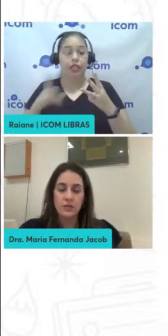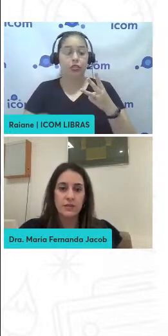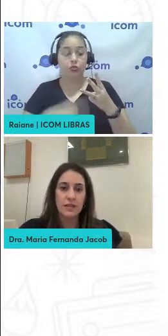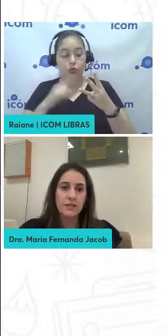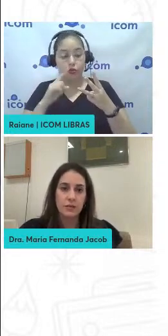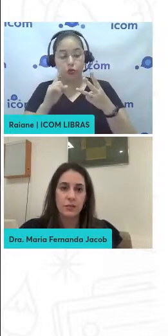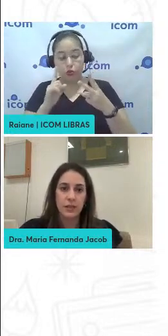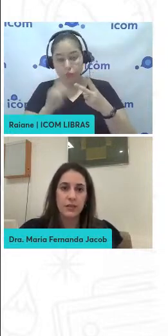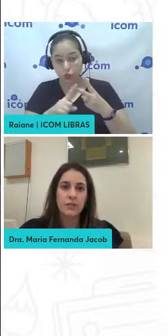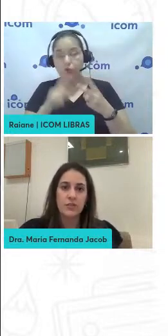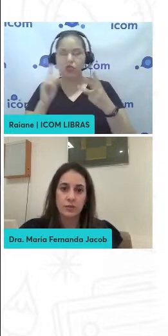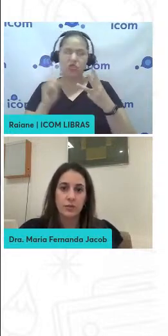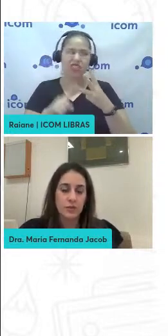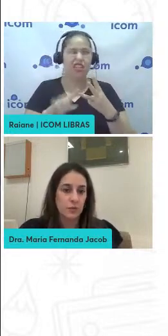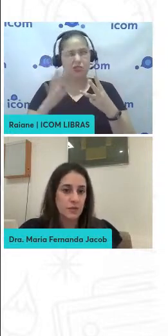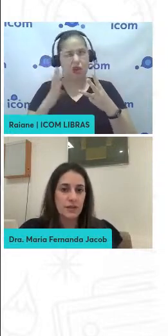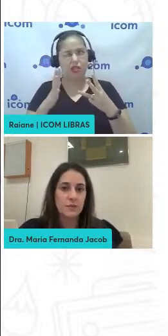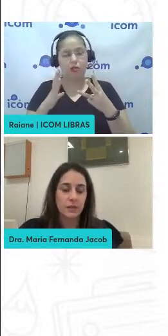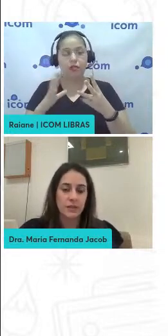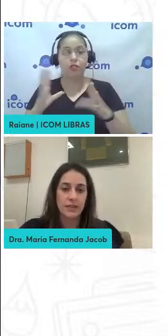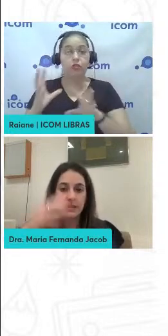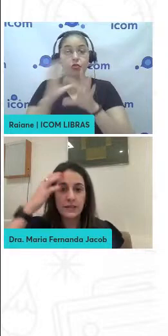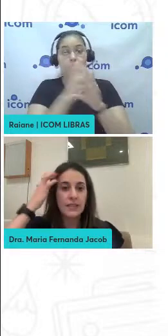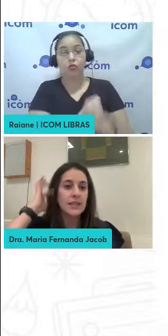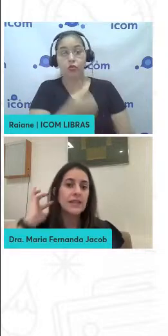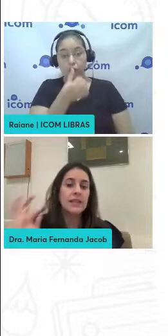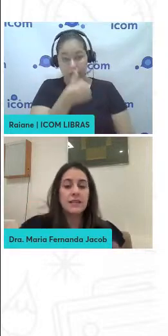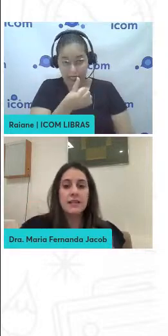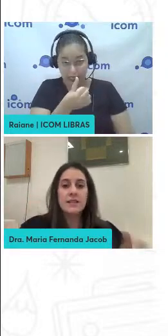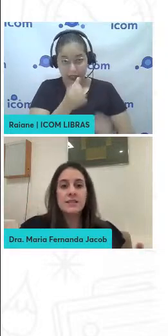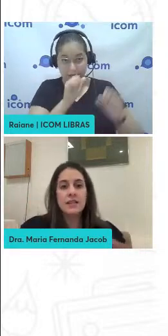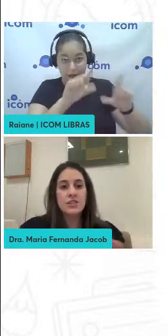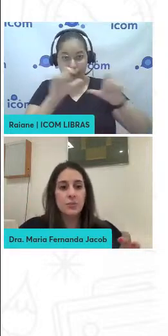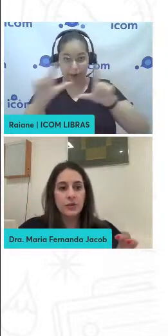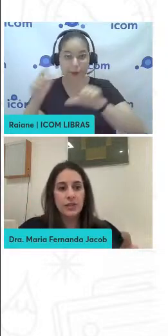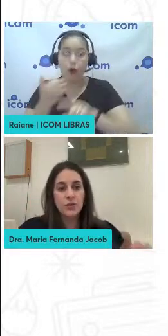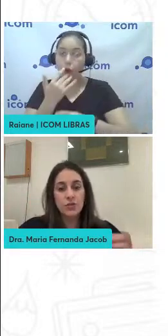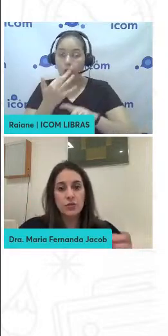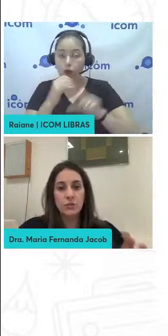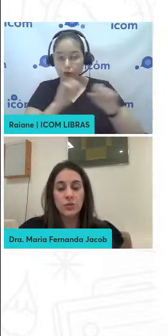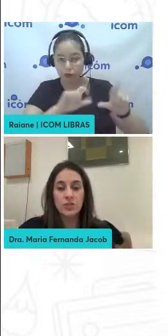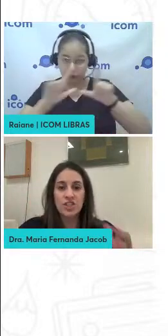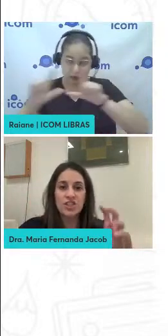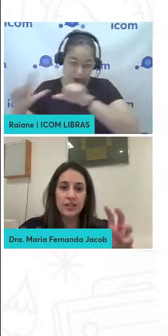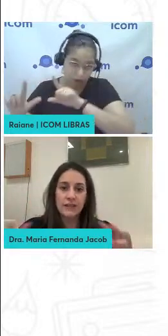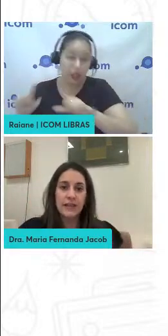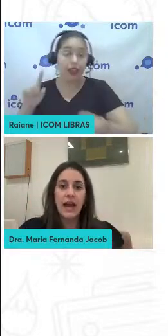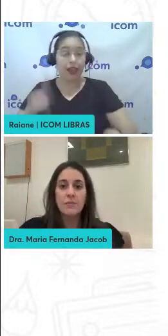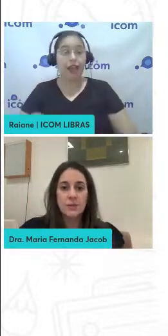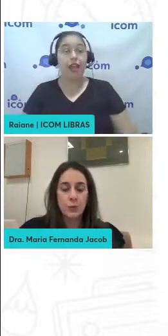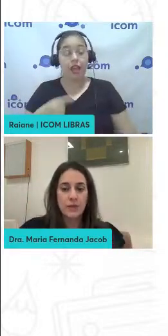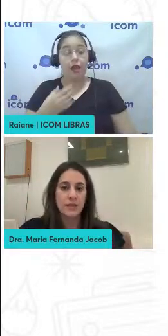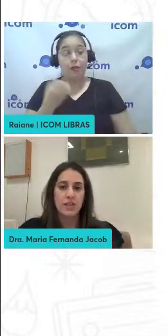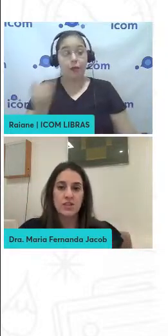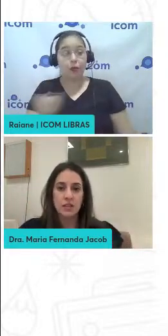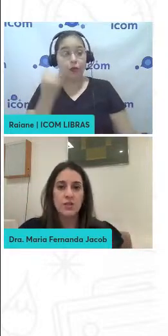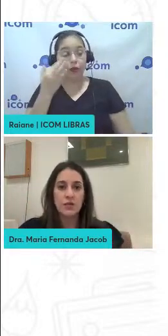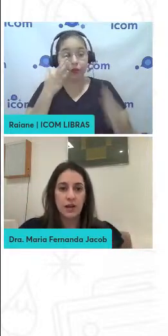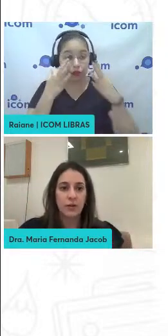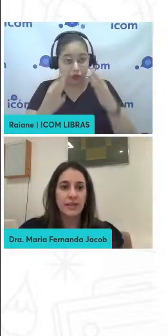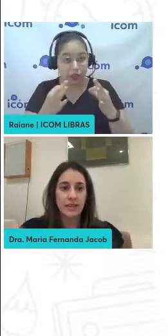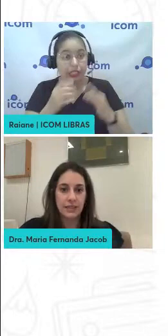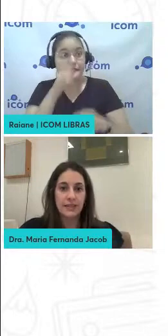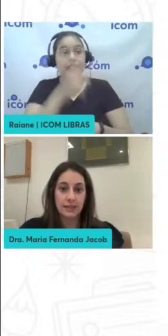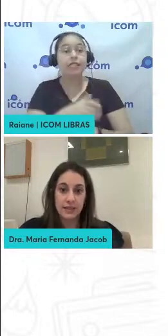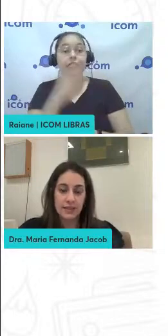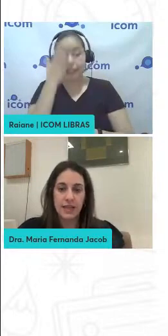3, acho que são 3, que eu não me engano, acho que ao todo são 6 bandeiras. E é interessante porque isso ajuda muito a gente a triar mesmo o paciente,